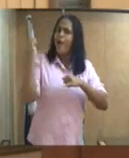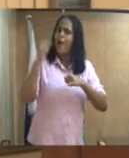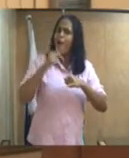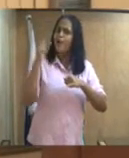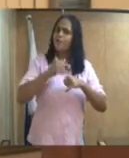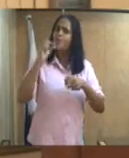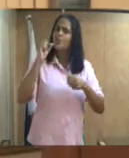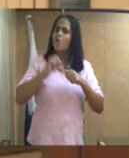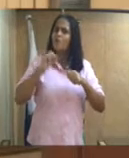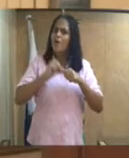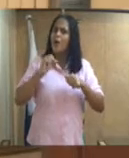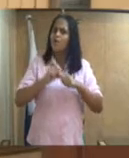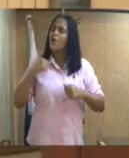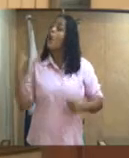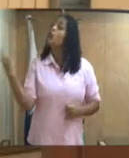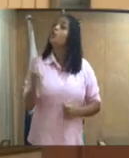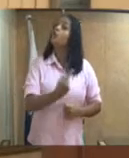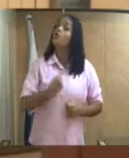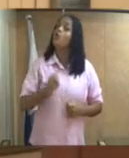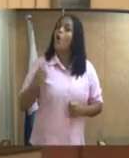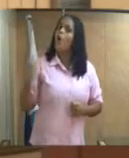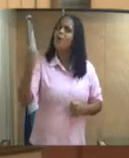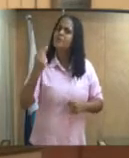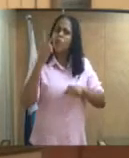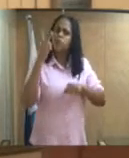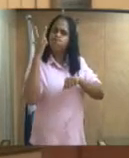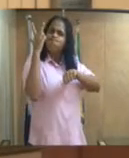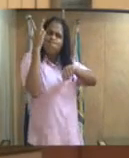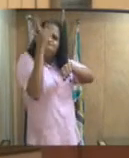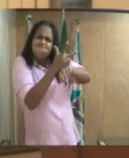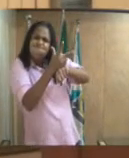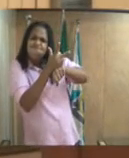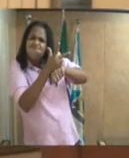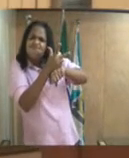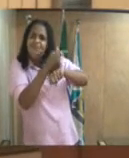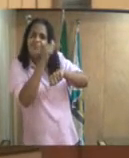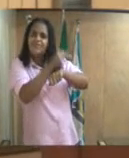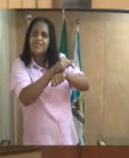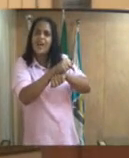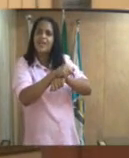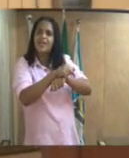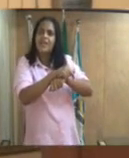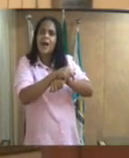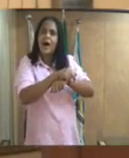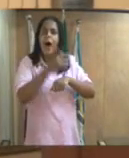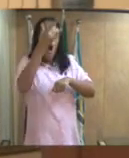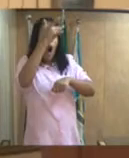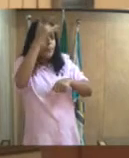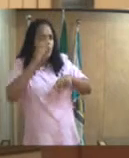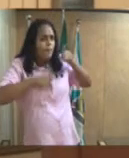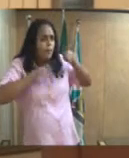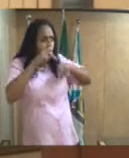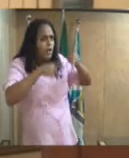que as nossas gravações sejam assistidas por